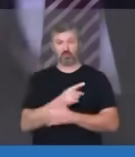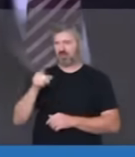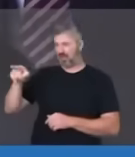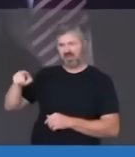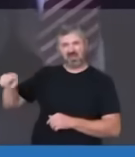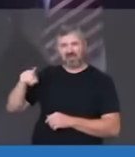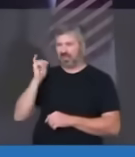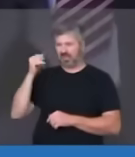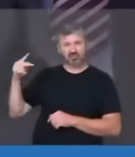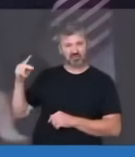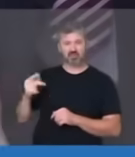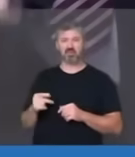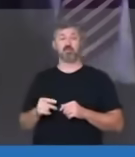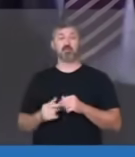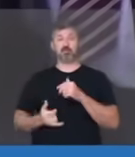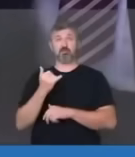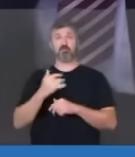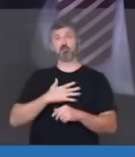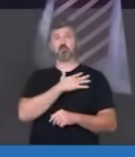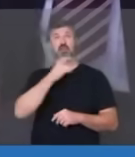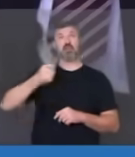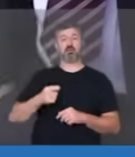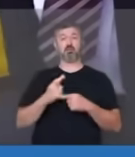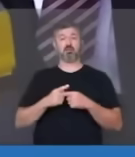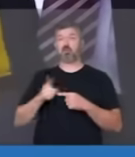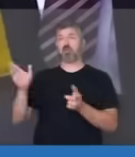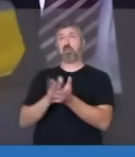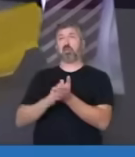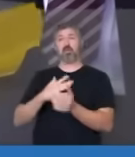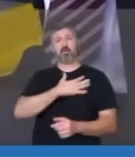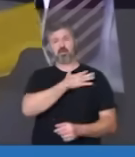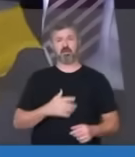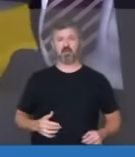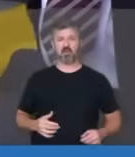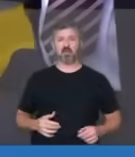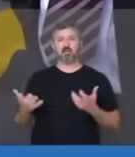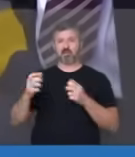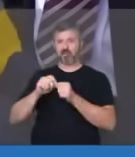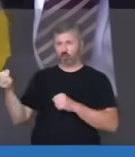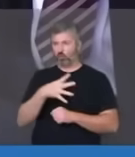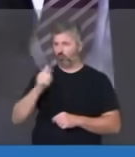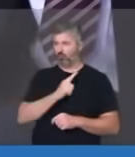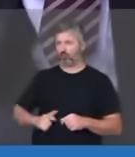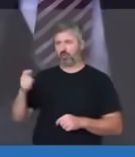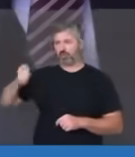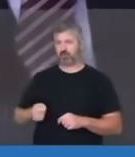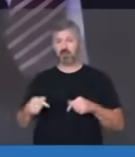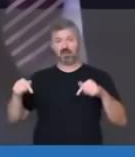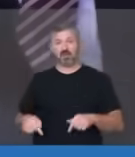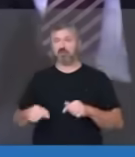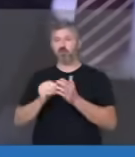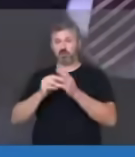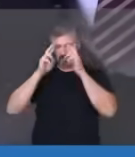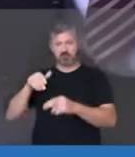sua narrativa, não têm as vítimas da ditadura militar, porque eles batem palma para a ditadura militar, queriam construir uma nova ditadura militar, aqui